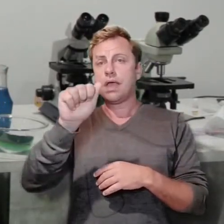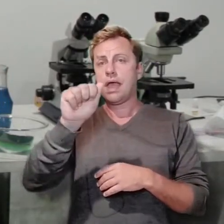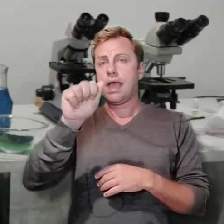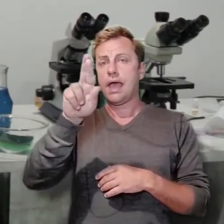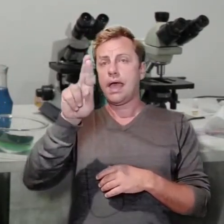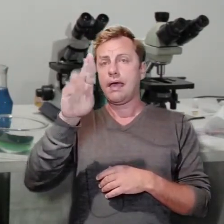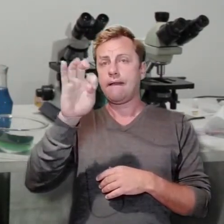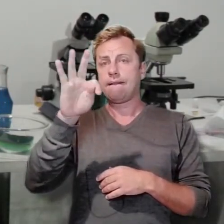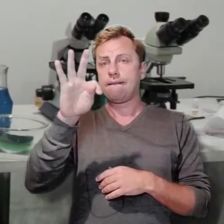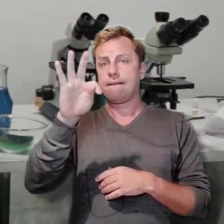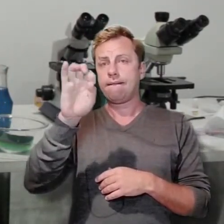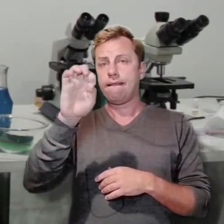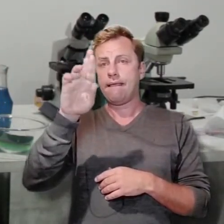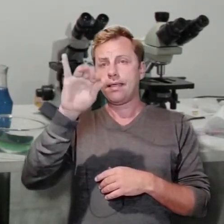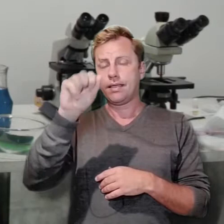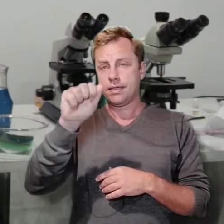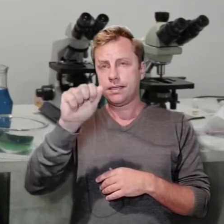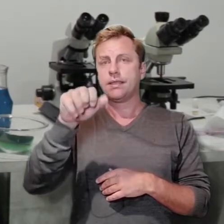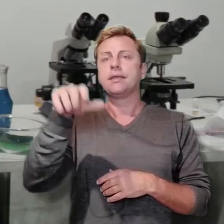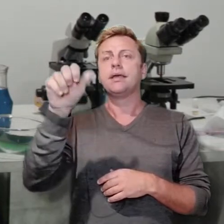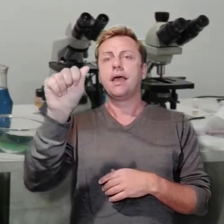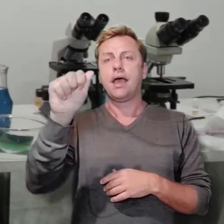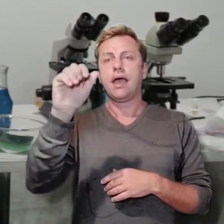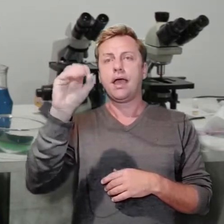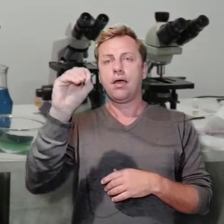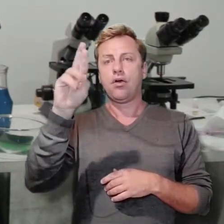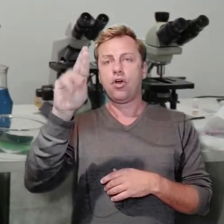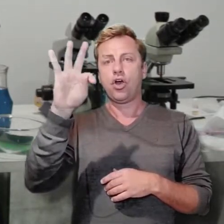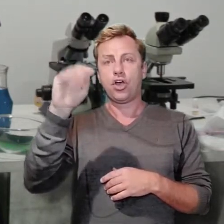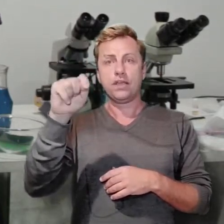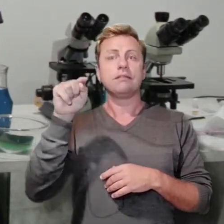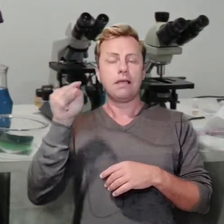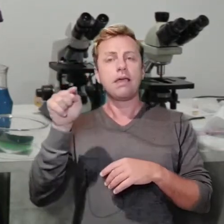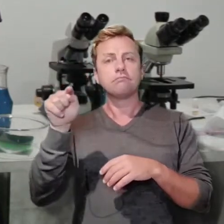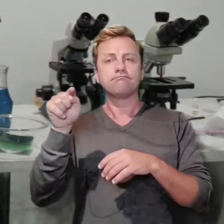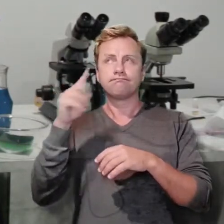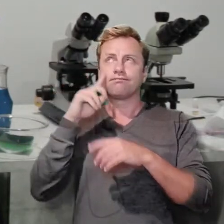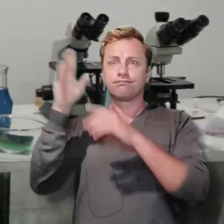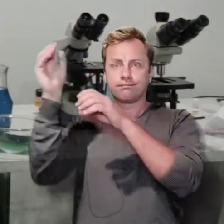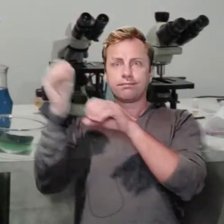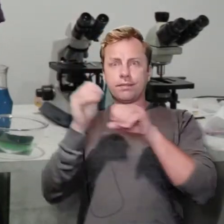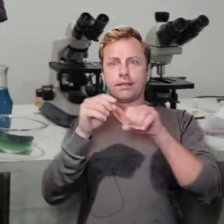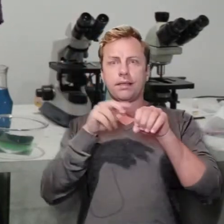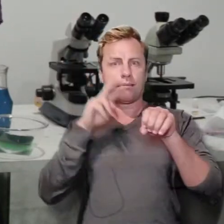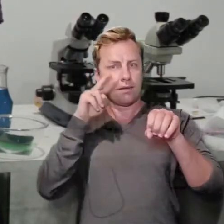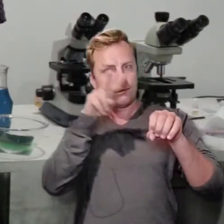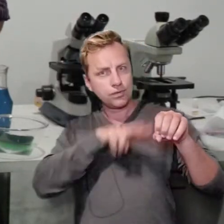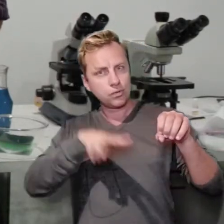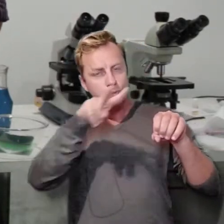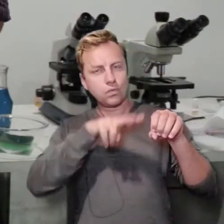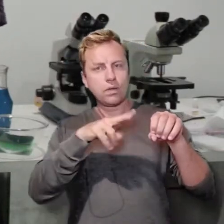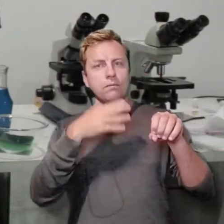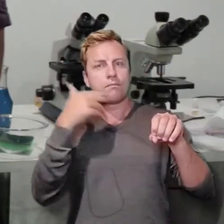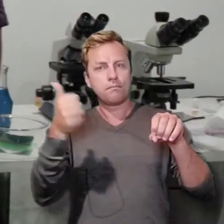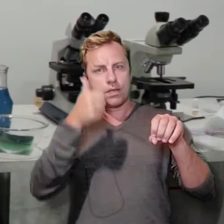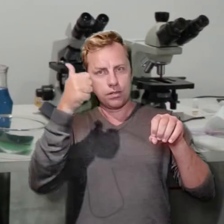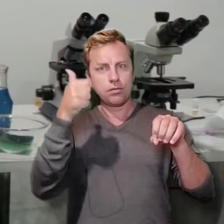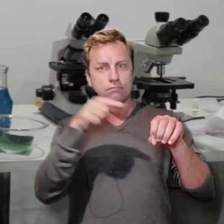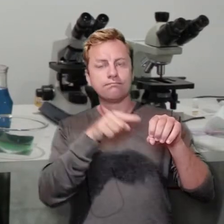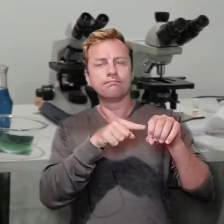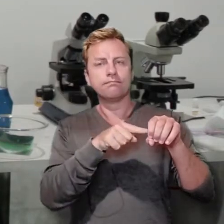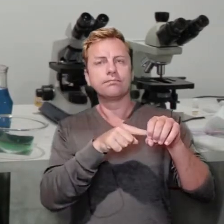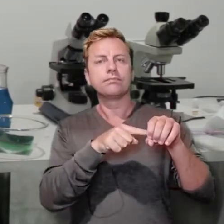artéria que nós chamamos de artéria aorta. A gente vai pegar essa artéria porque ela é maior e dá para a gente visualizar melhor